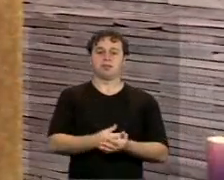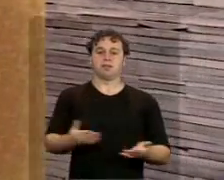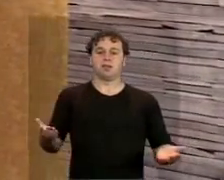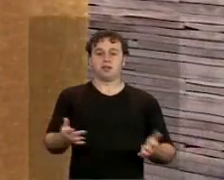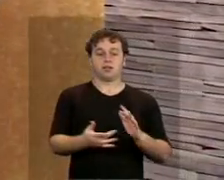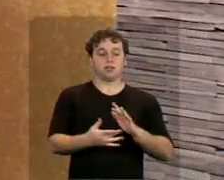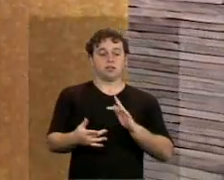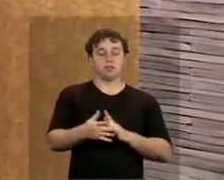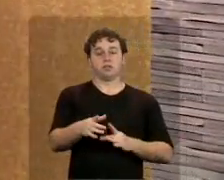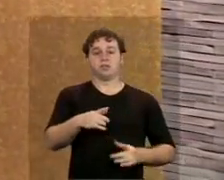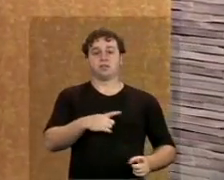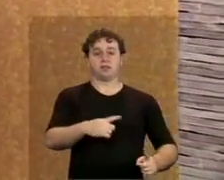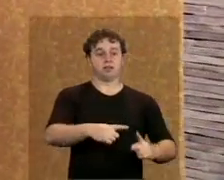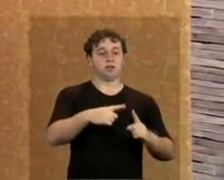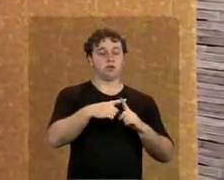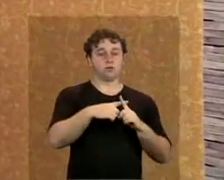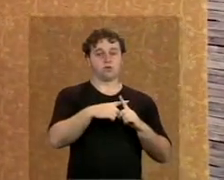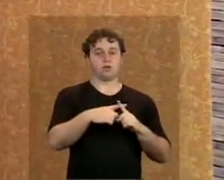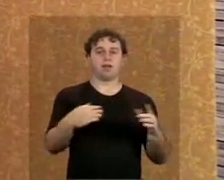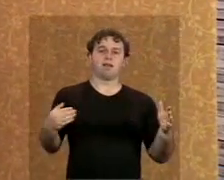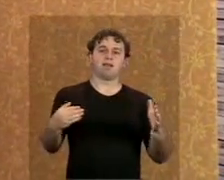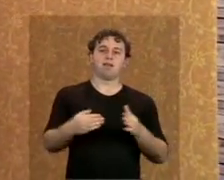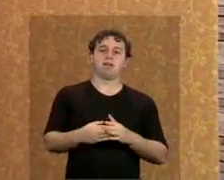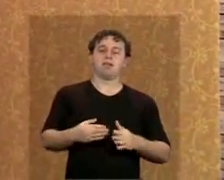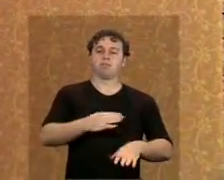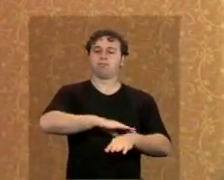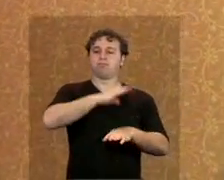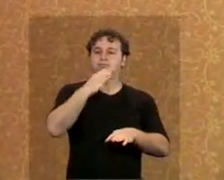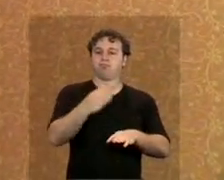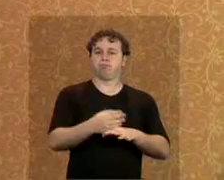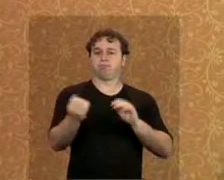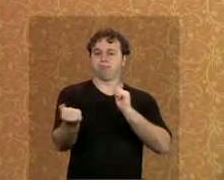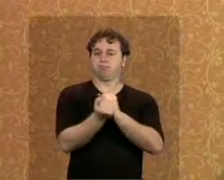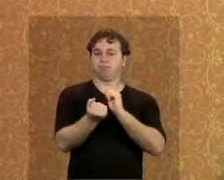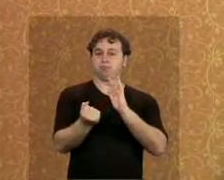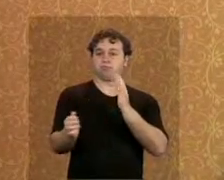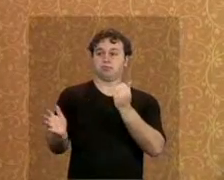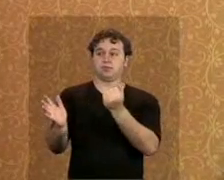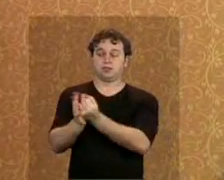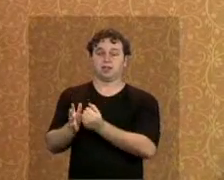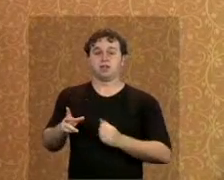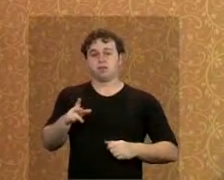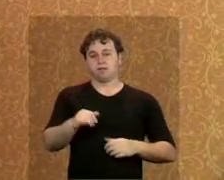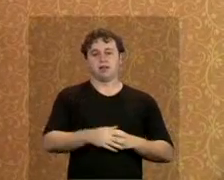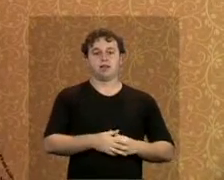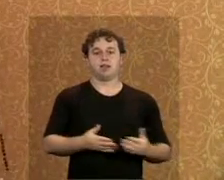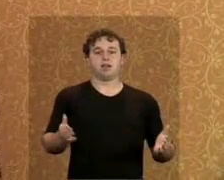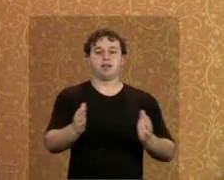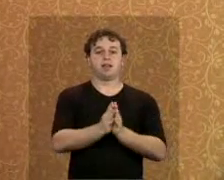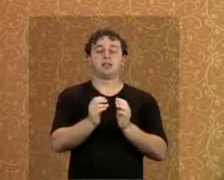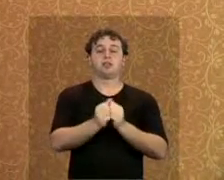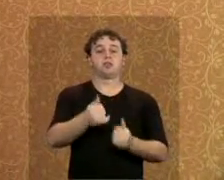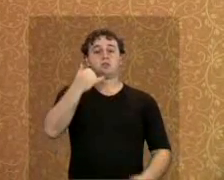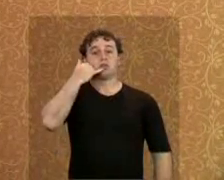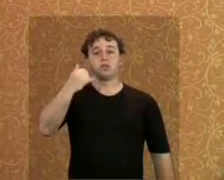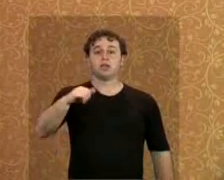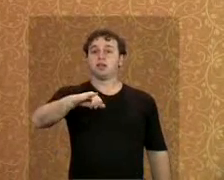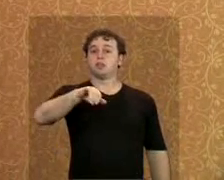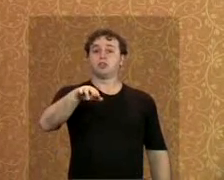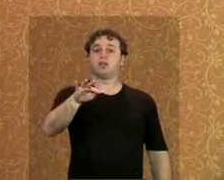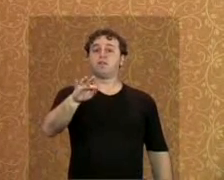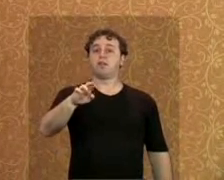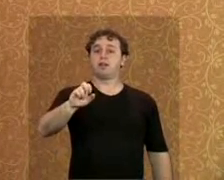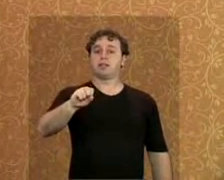Jesus carrega a cruz em direção ao Calvário. A gente reza agora com o Jefferson, que está em São Paulo. Alô Jefferson,